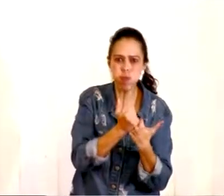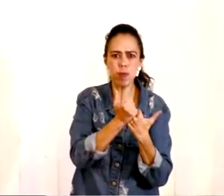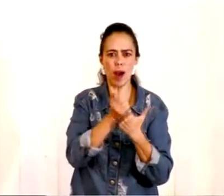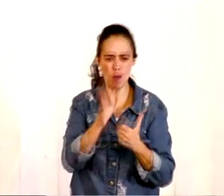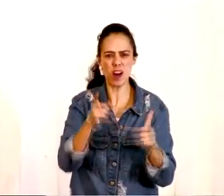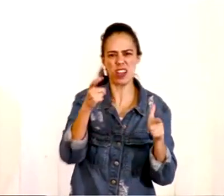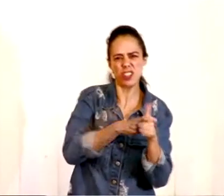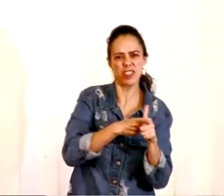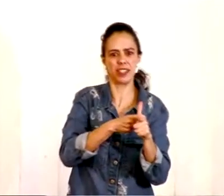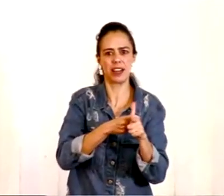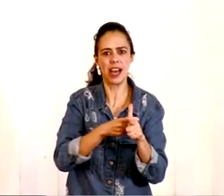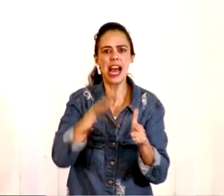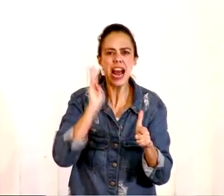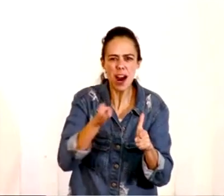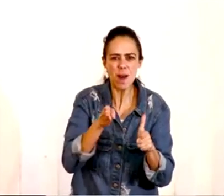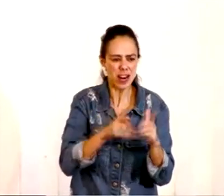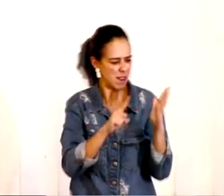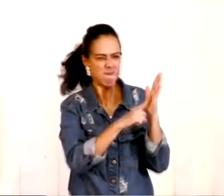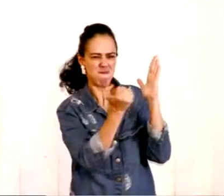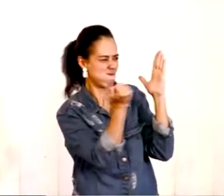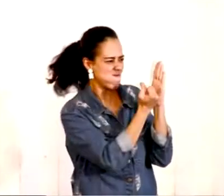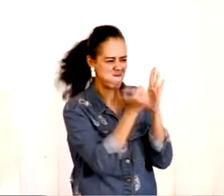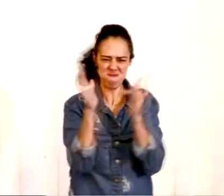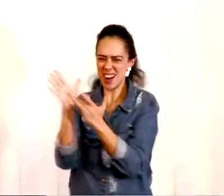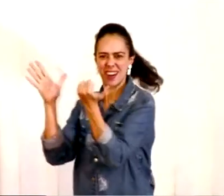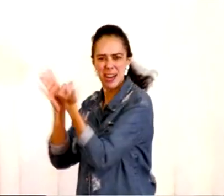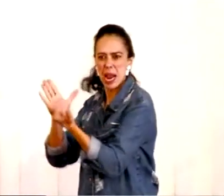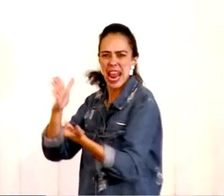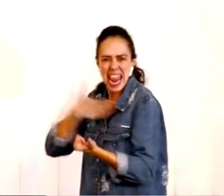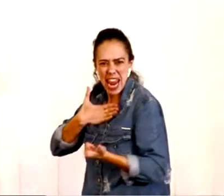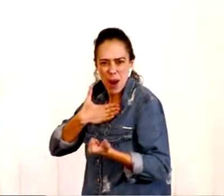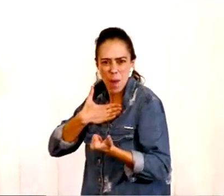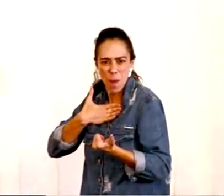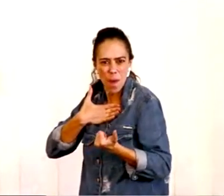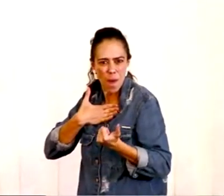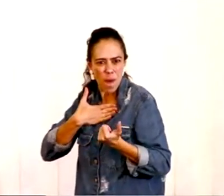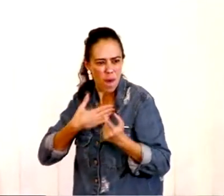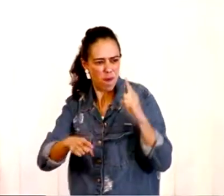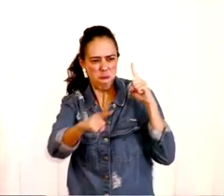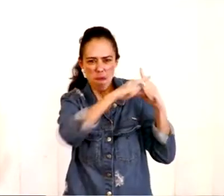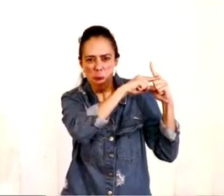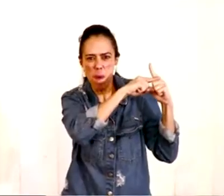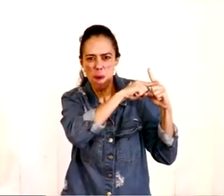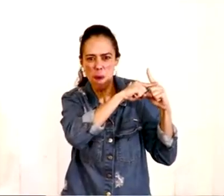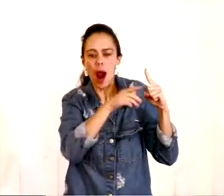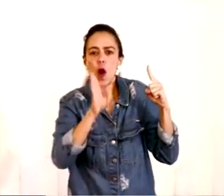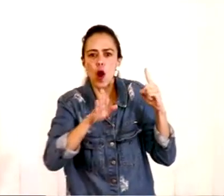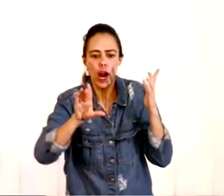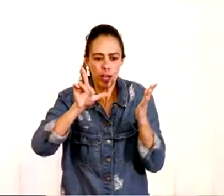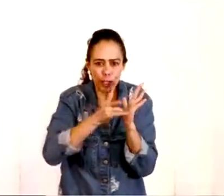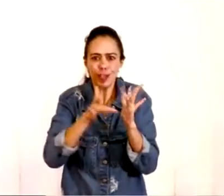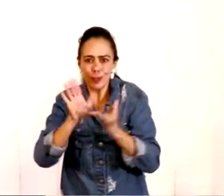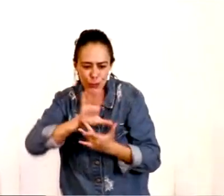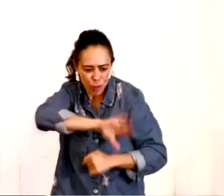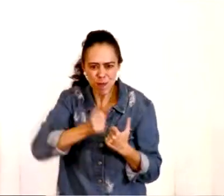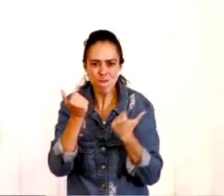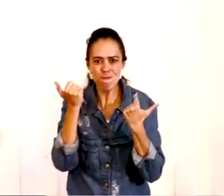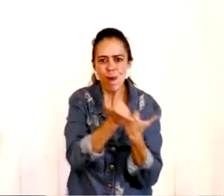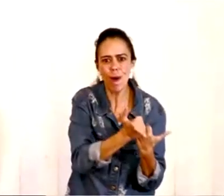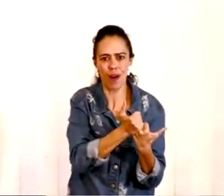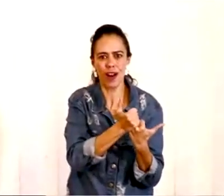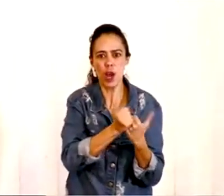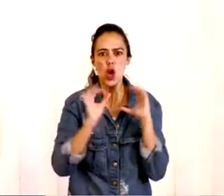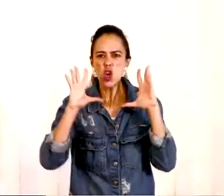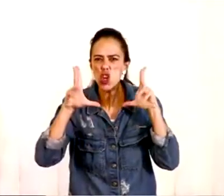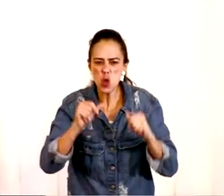foram cravados na cruz. Todo o seu pecado foi cravado na cruz. Por isso também